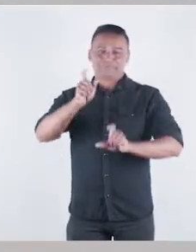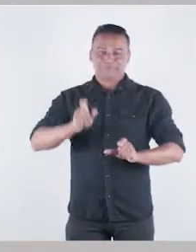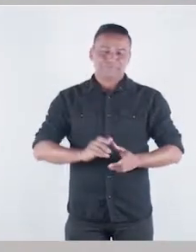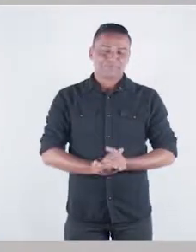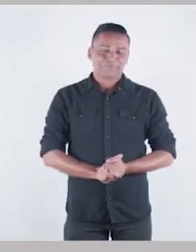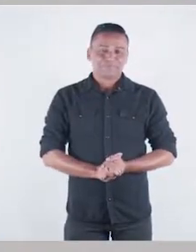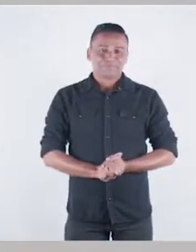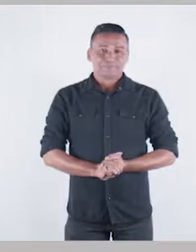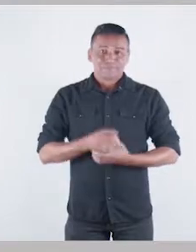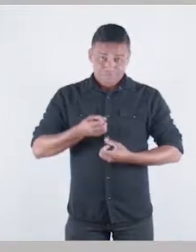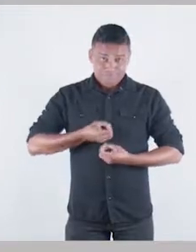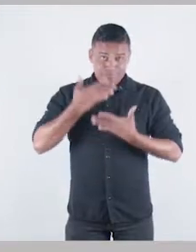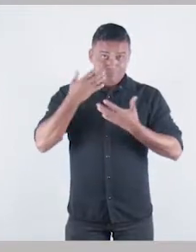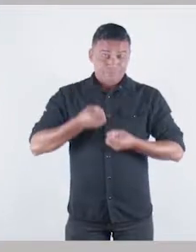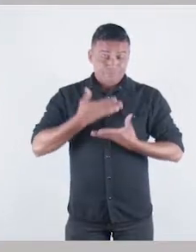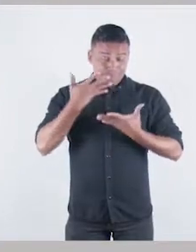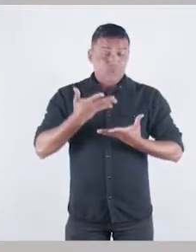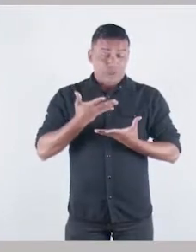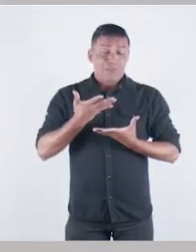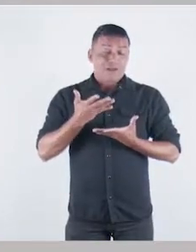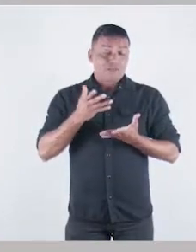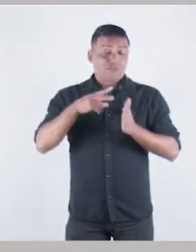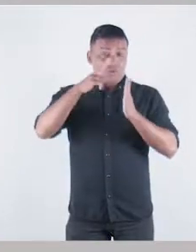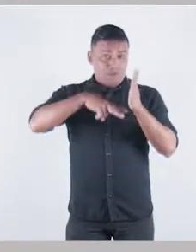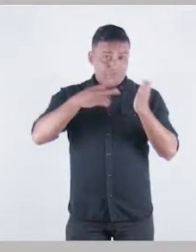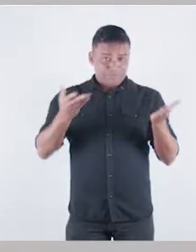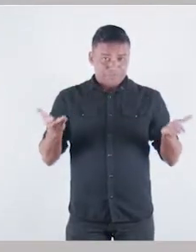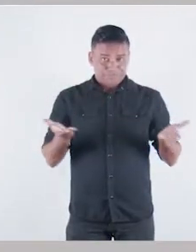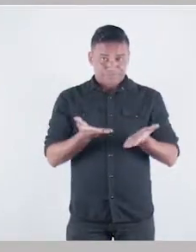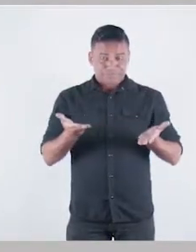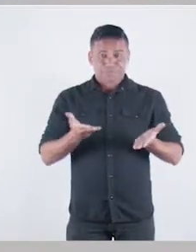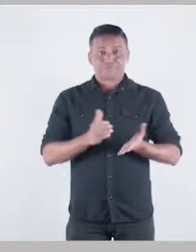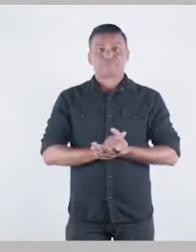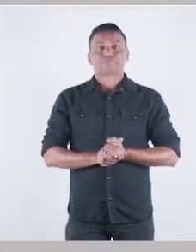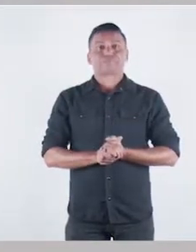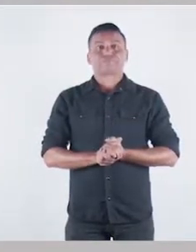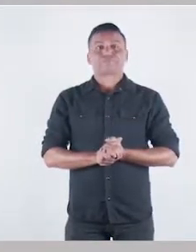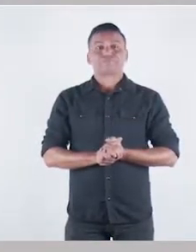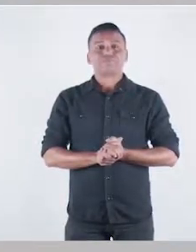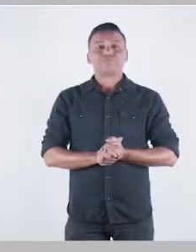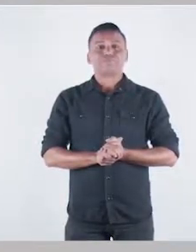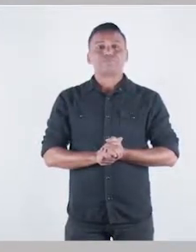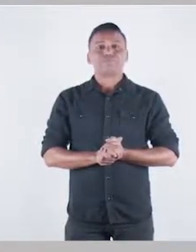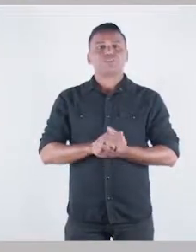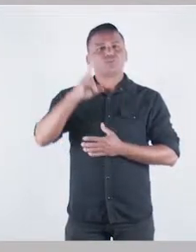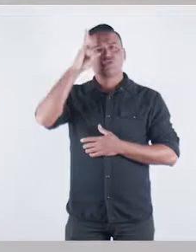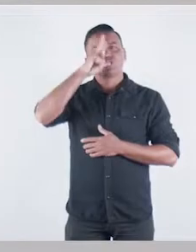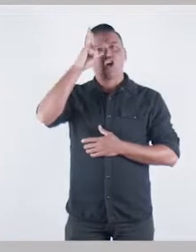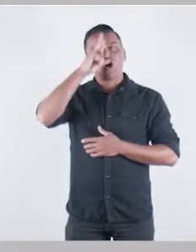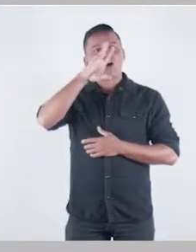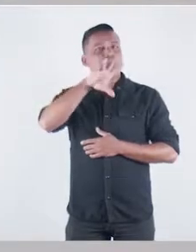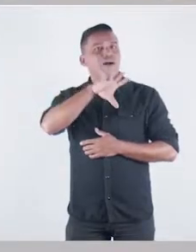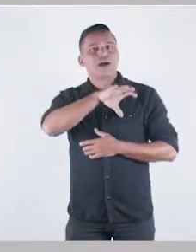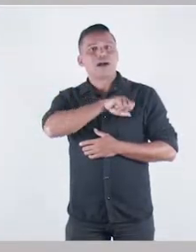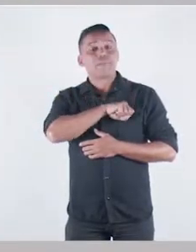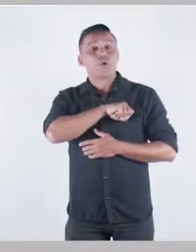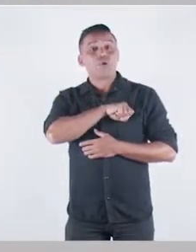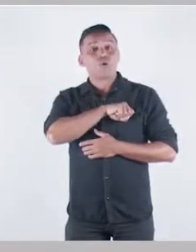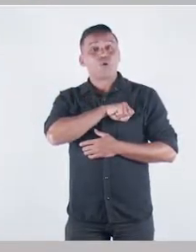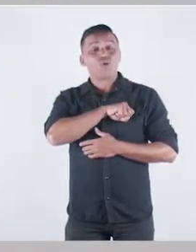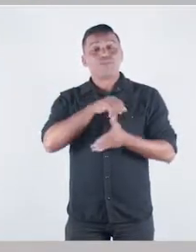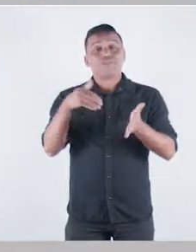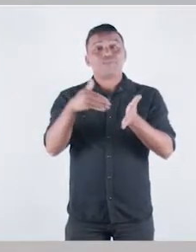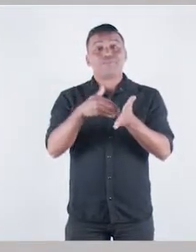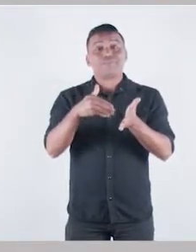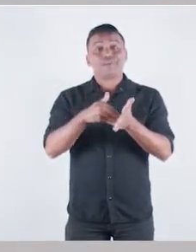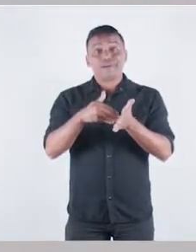esse poema, Desejo, Razão, Conflito e Posse, foi sobre uma história de amor que culminou em tragédia, né?